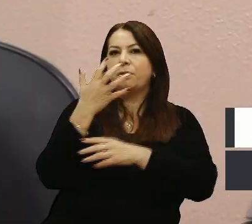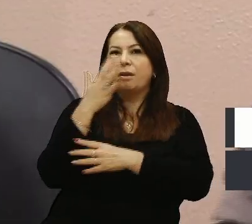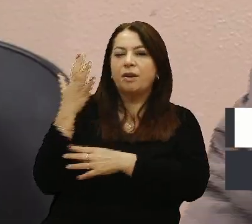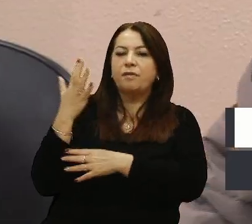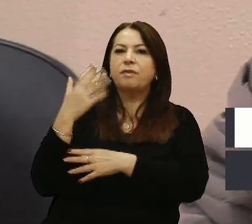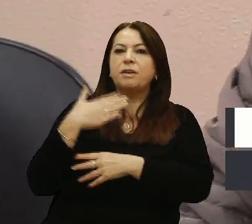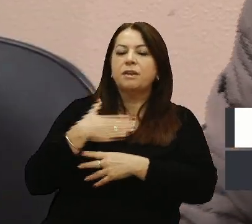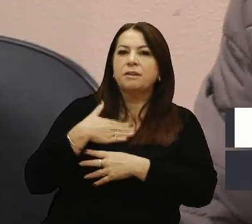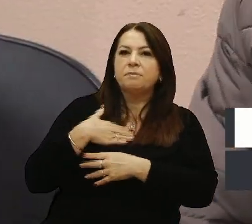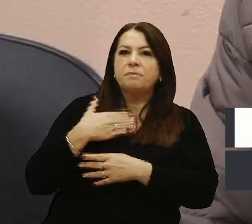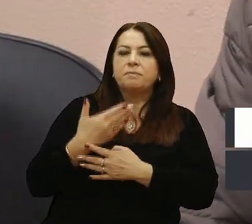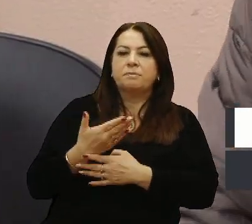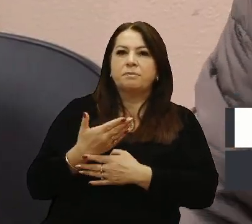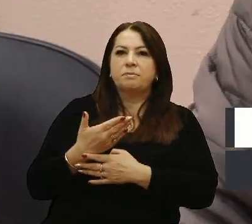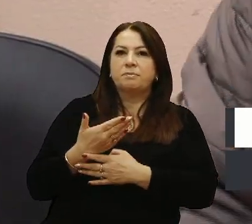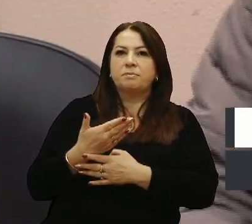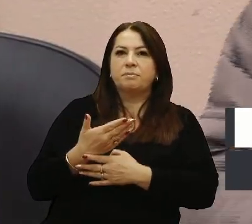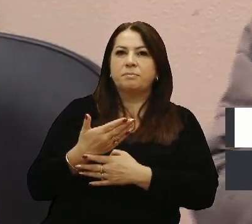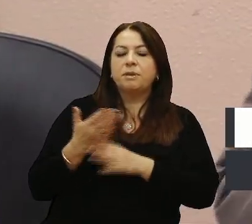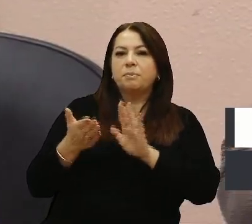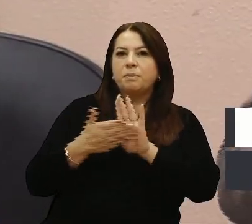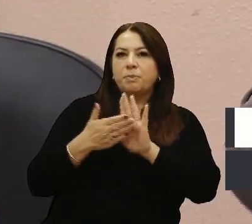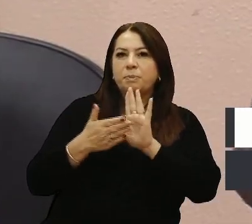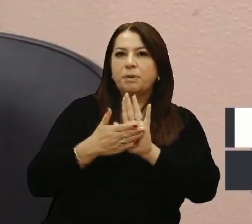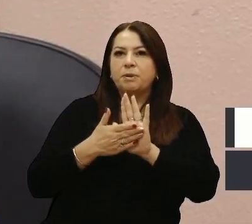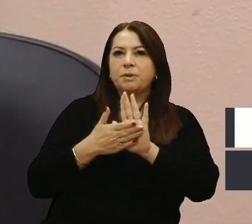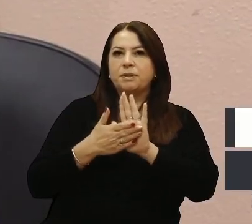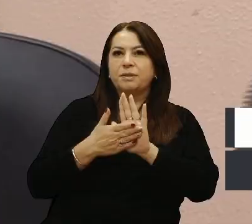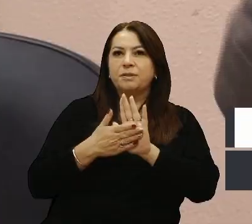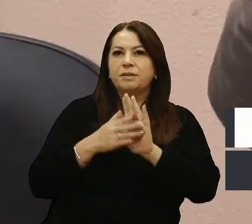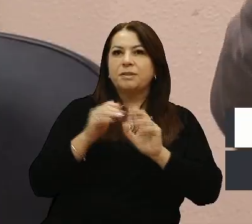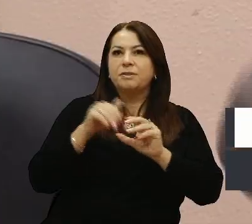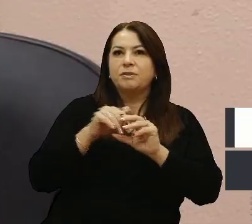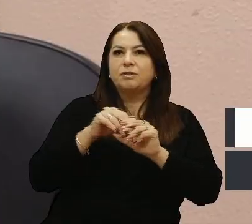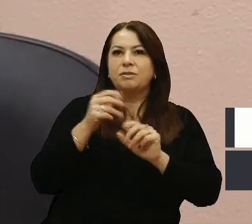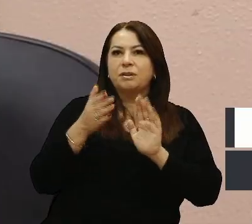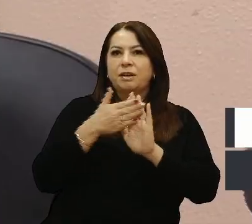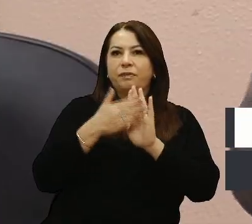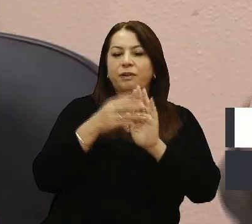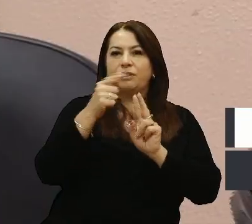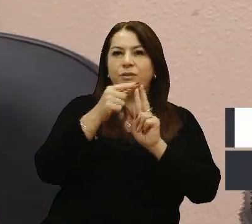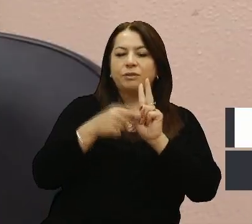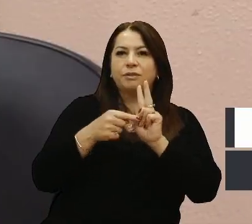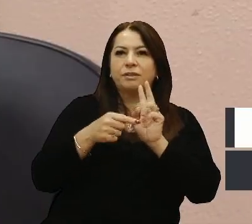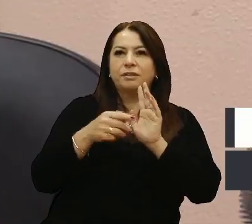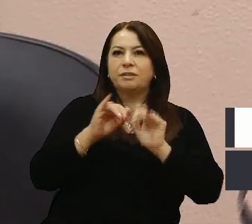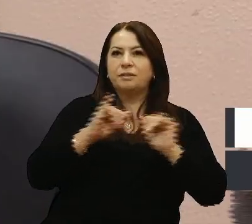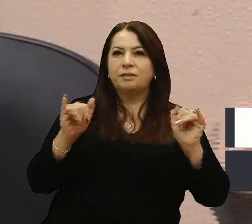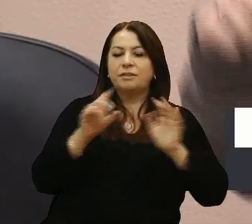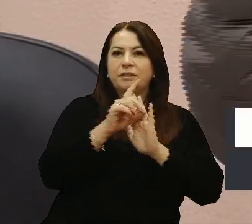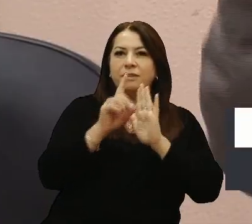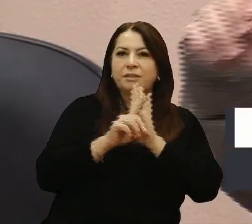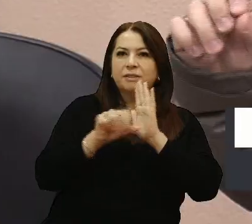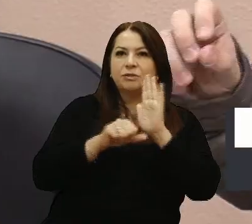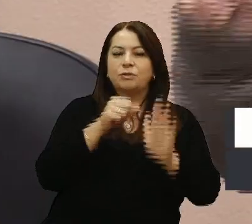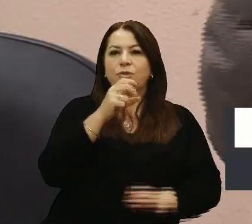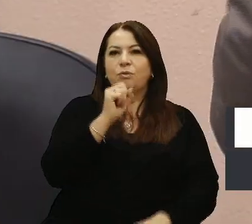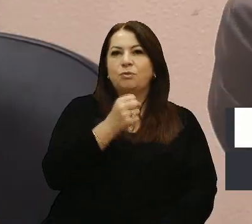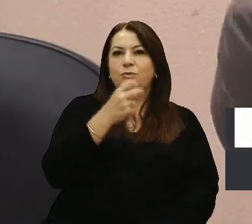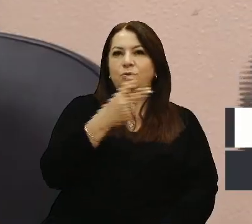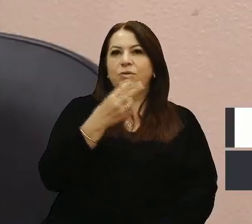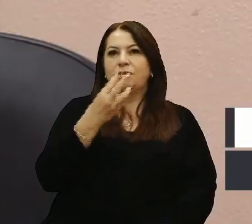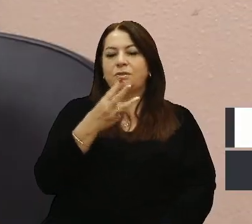na minha proposta, no meu panfleto de eleição, tinham duas propostas: revogação do decreto 22832